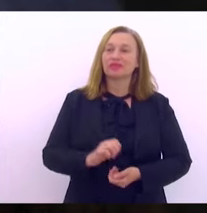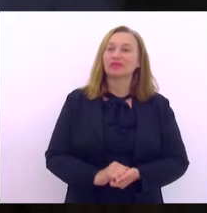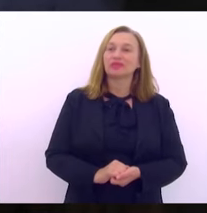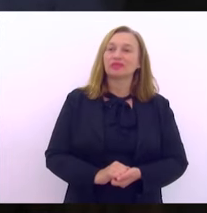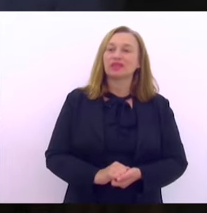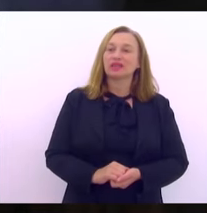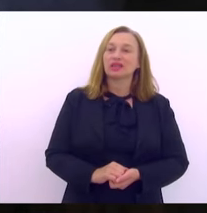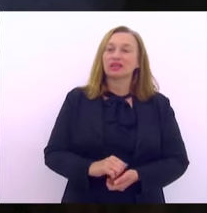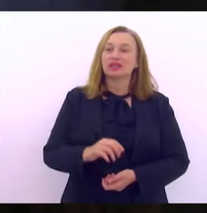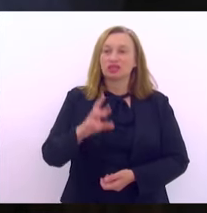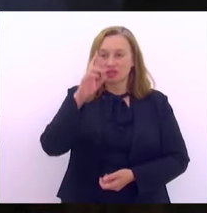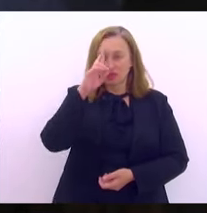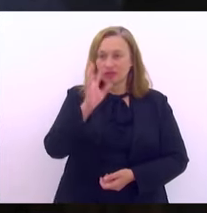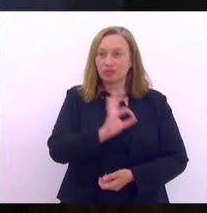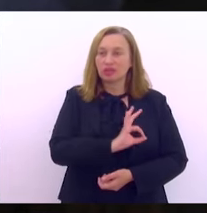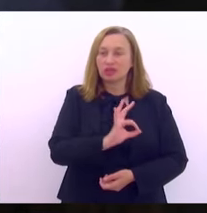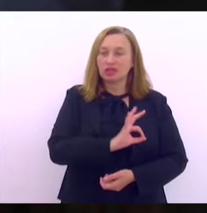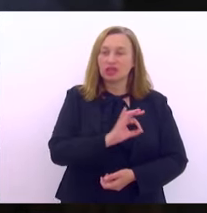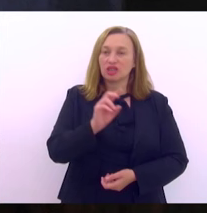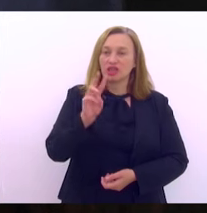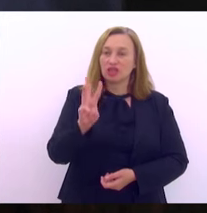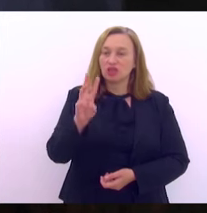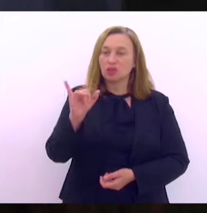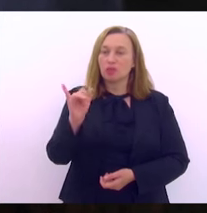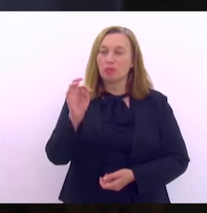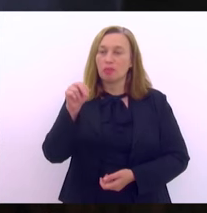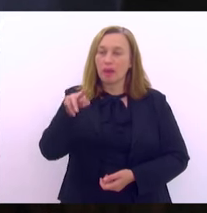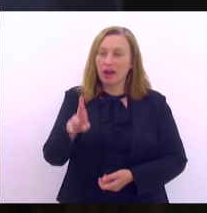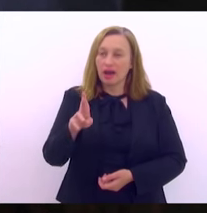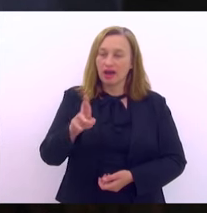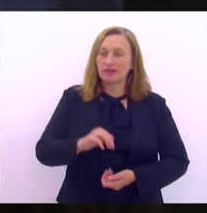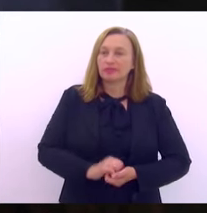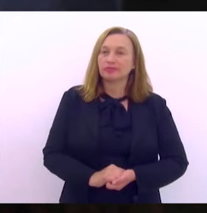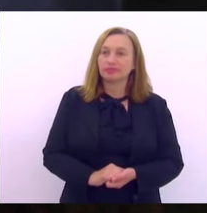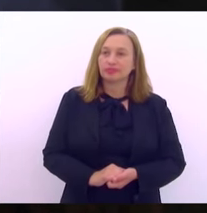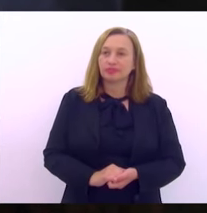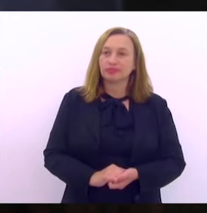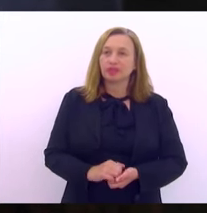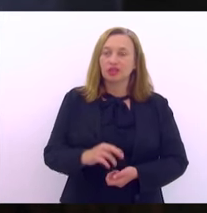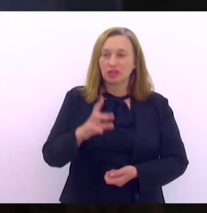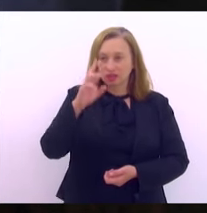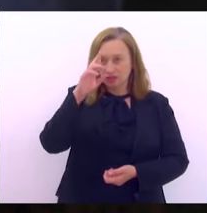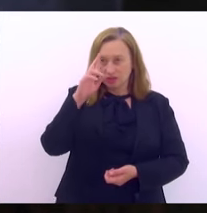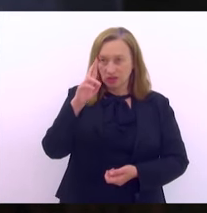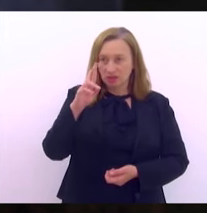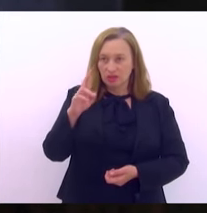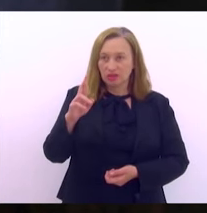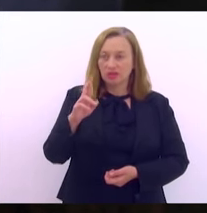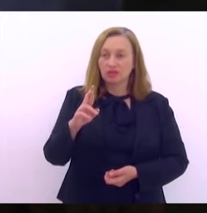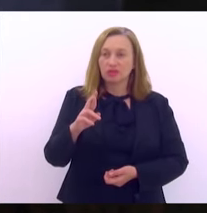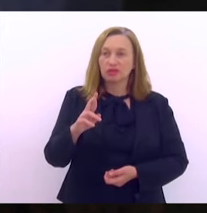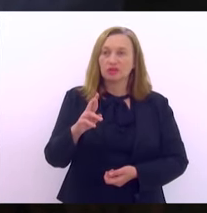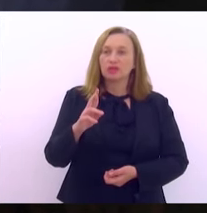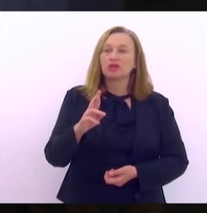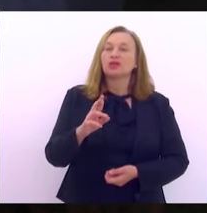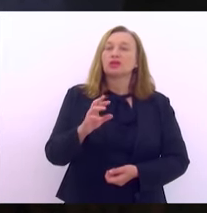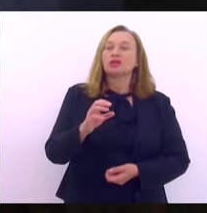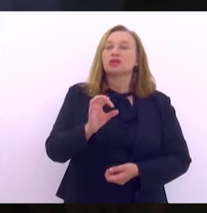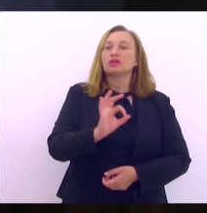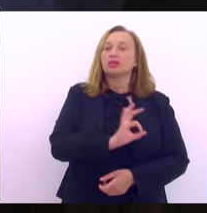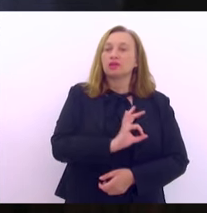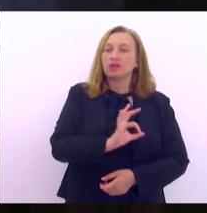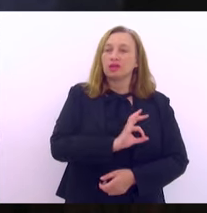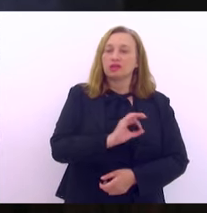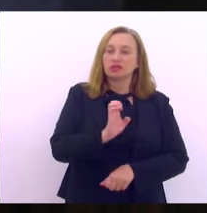senhor tenente-coronel Ilmar Fauaber Neto, comandante do 14º Batalhão da Polícia Militar do Estado do